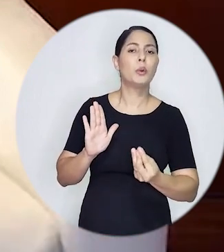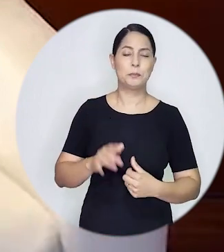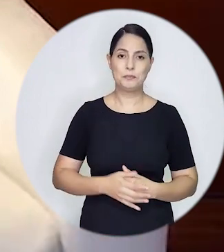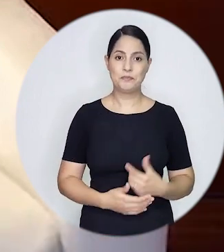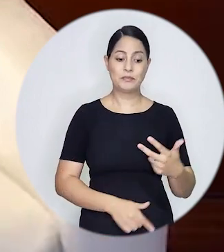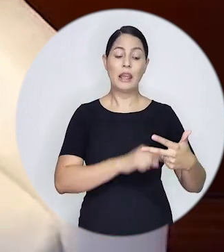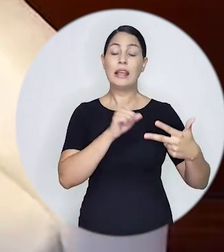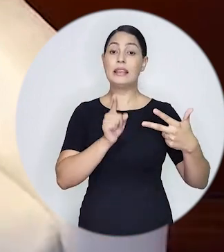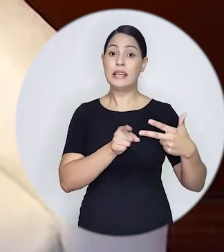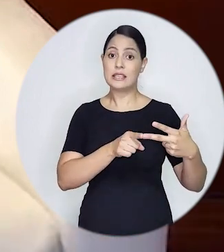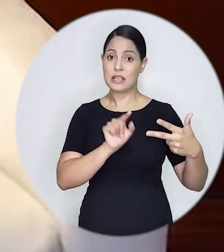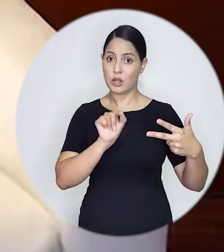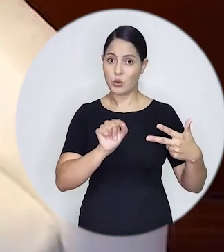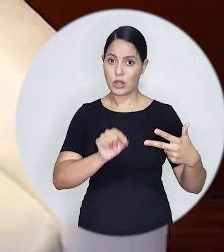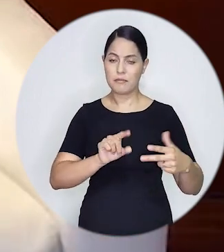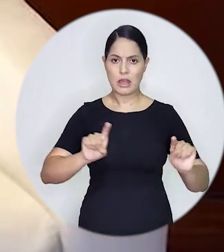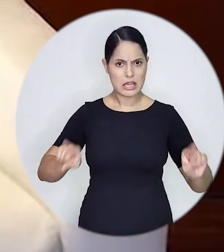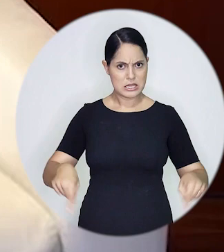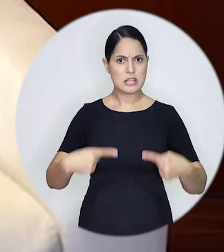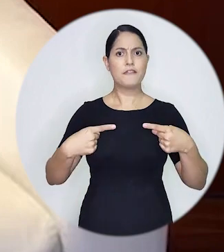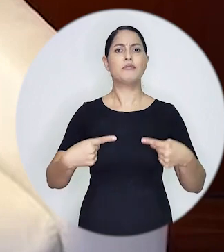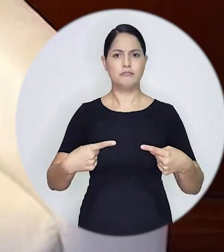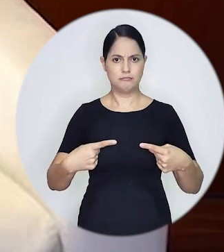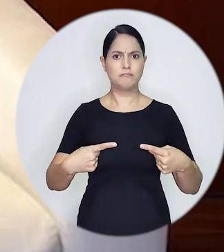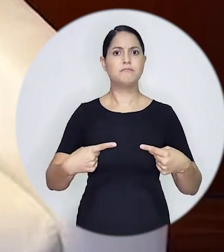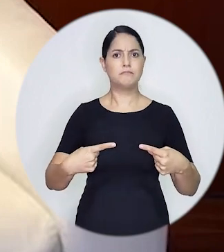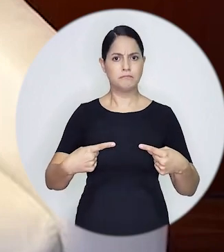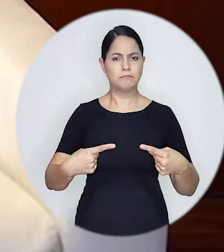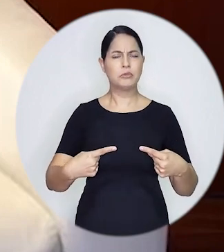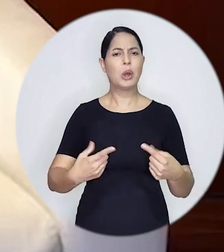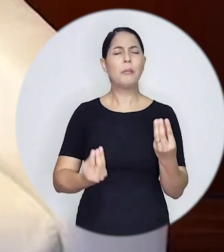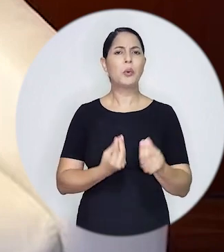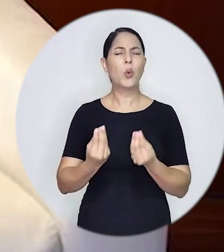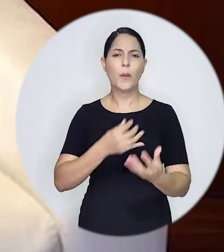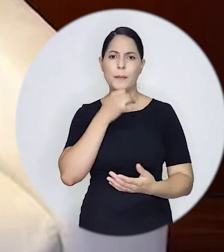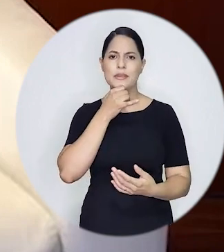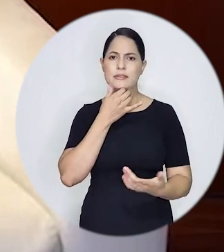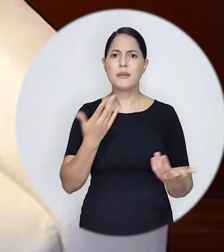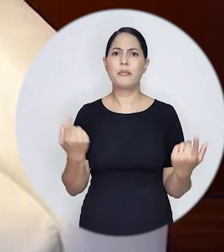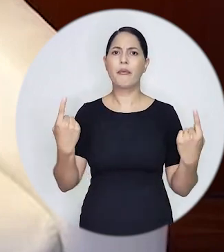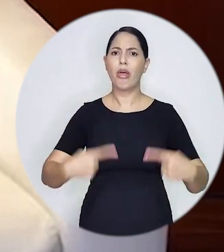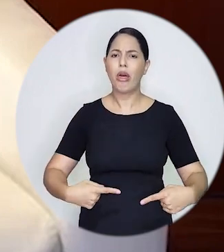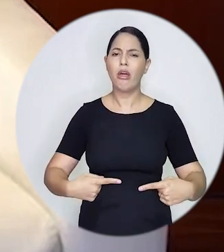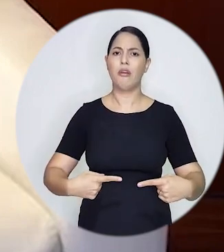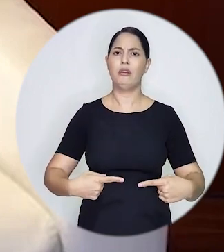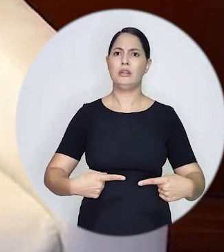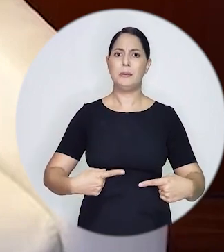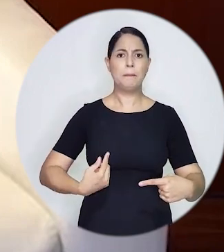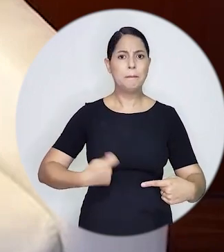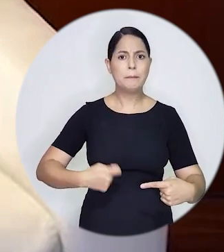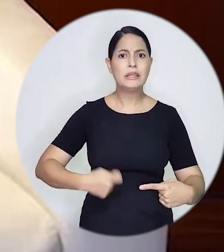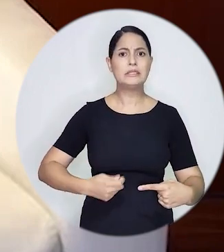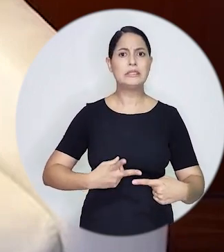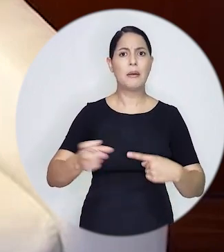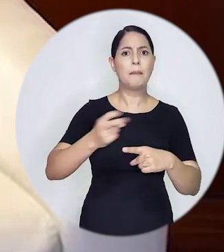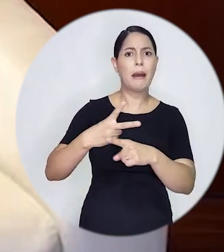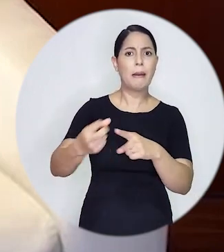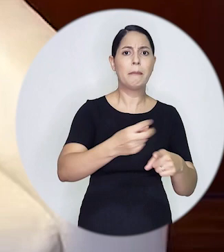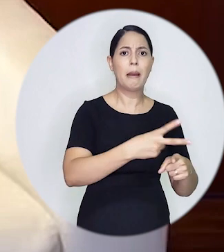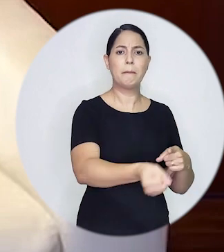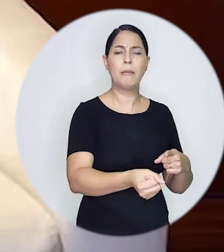fazer parte da comunidade brasileira como um todo. E, por fim, por óbvio, até em homenagem